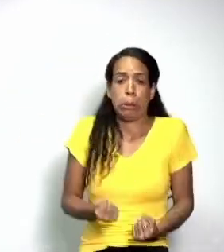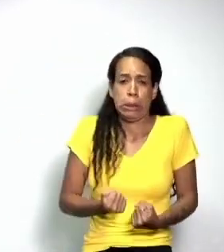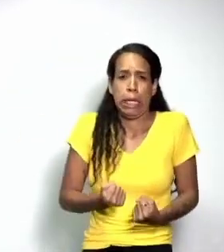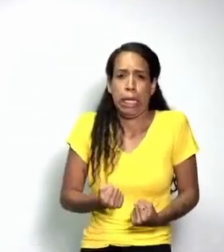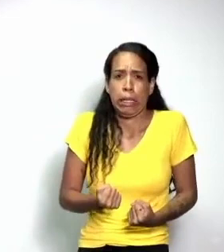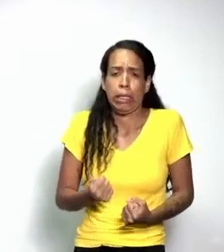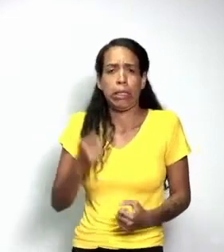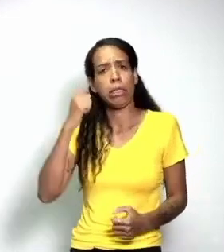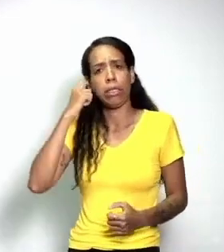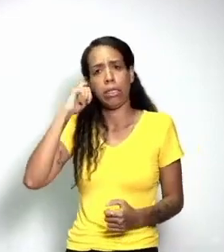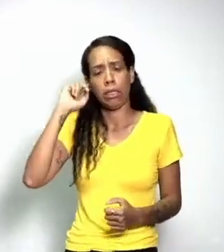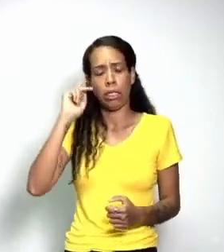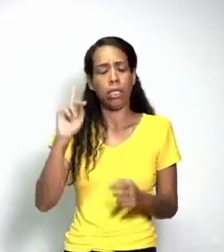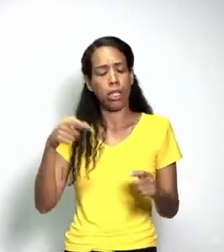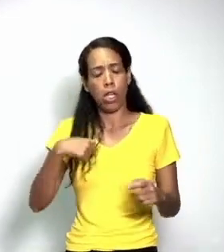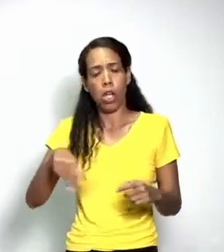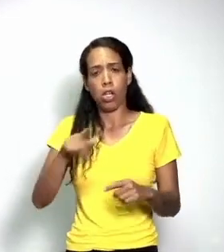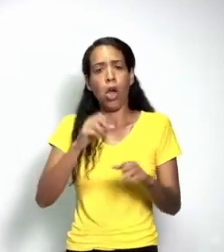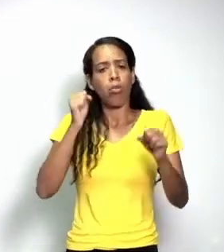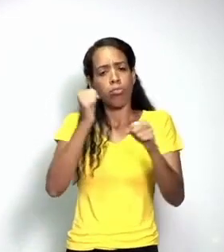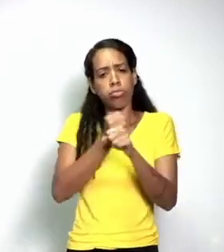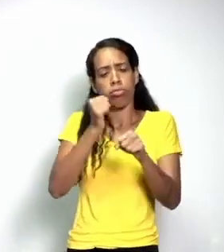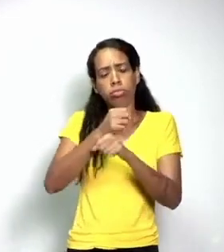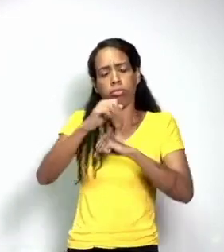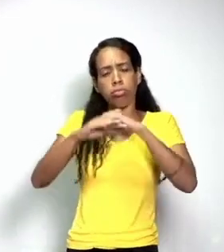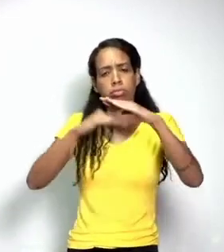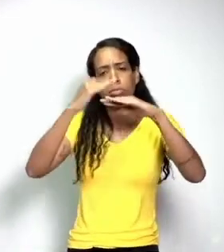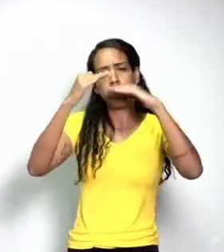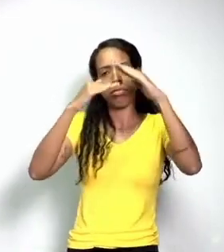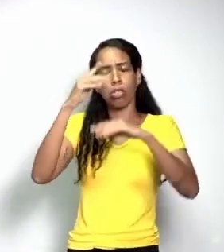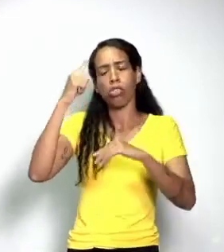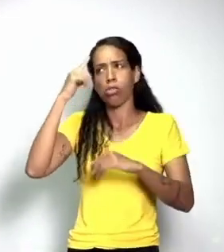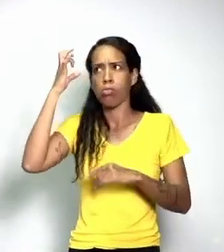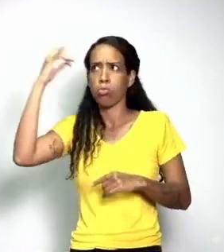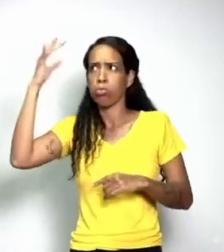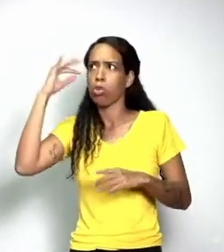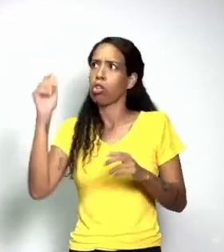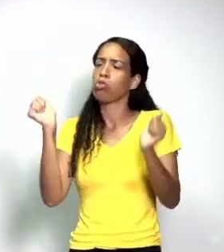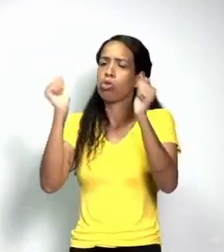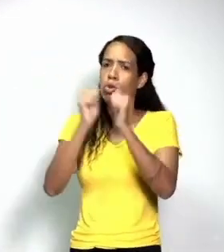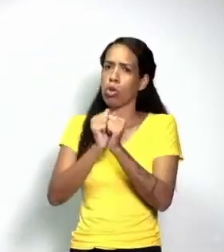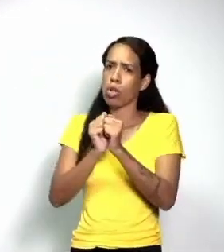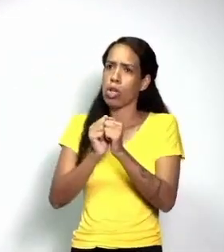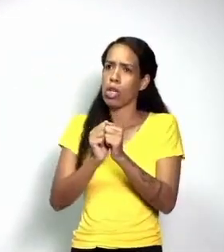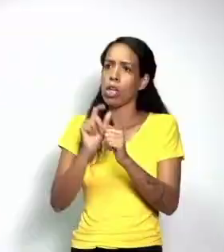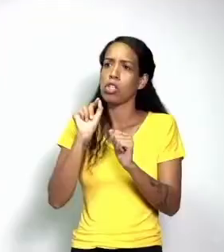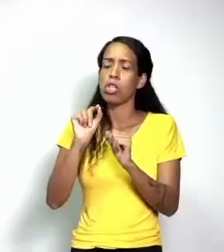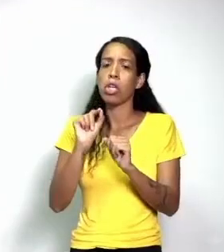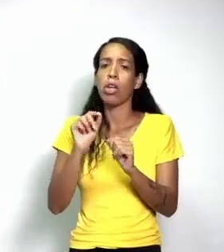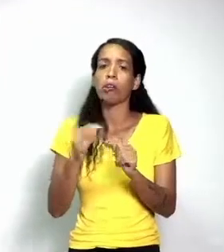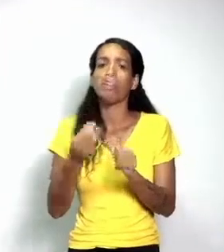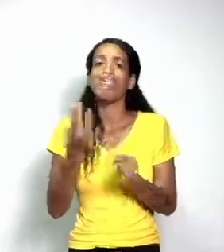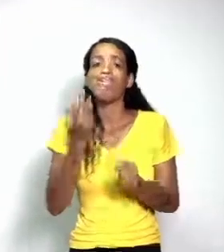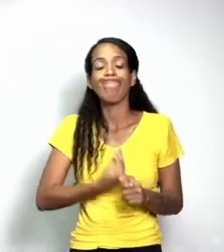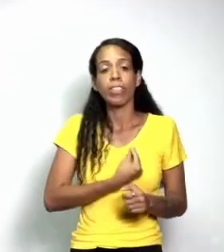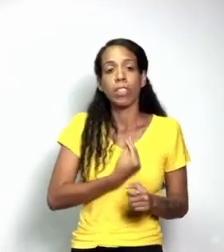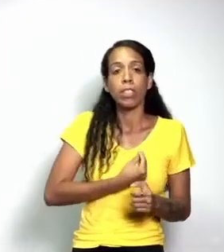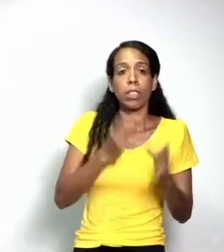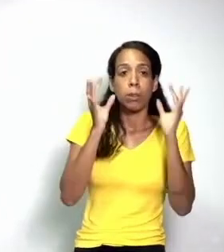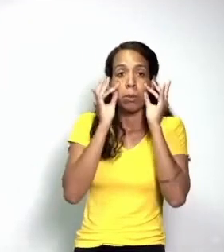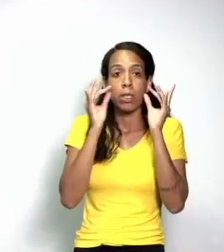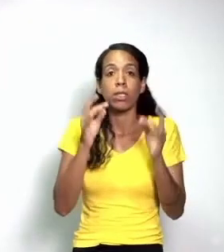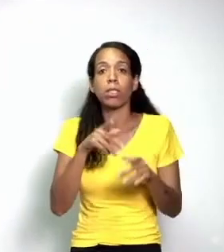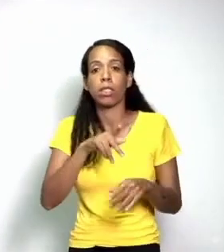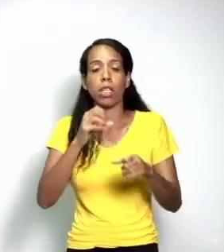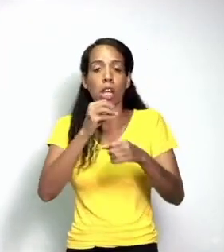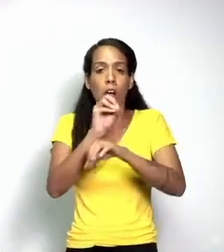abusivas, né? Então, a gente também constrói essa ideia juntos. Juntos com quem participam das nossas oficinas, junto com as pessoas